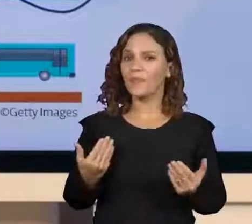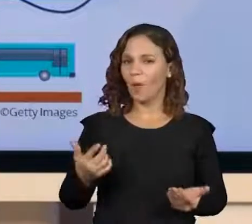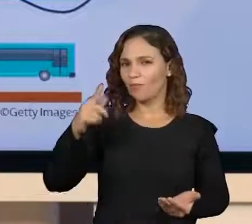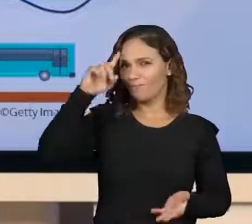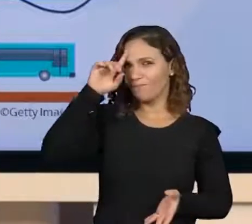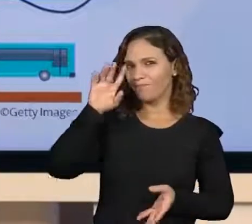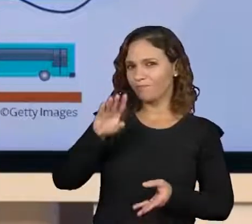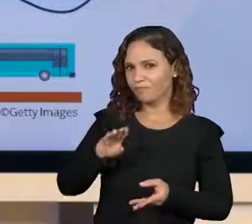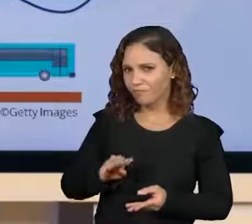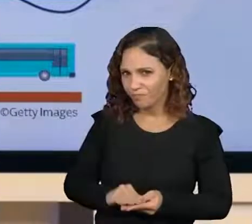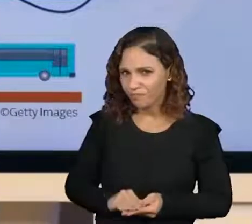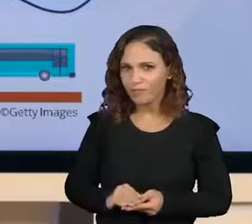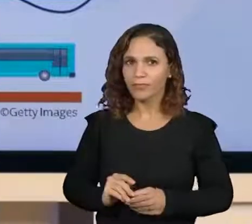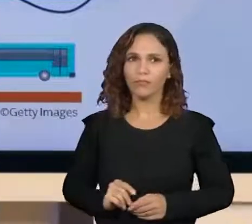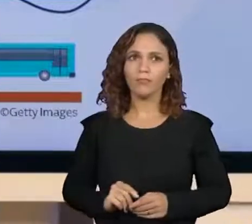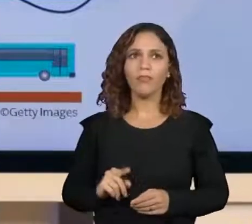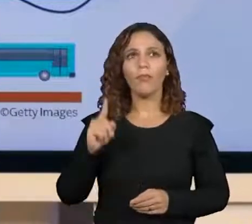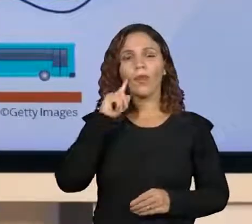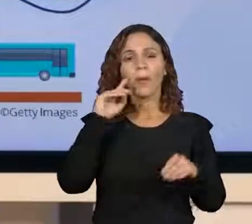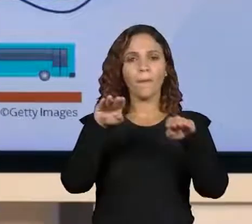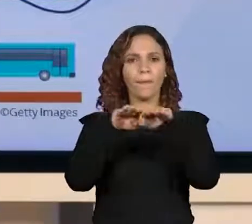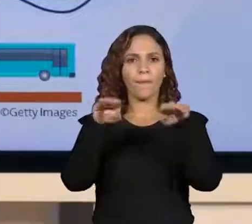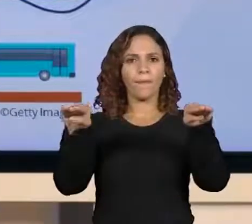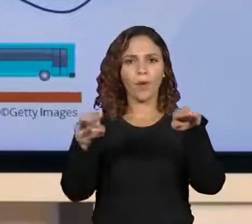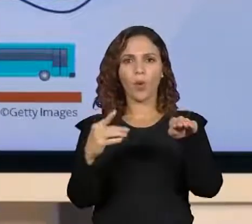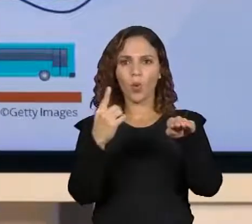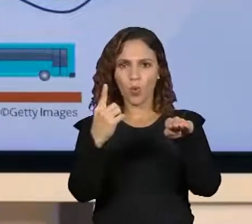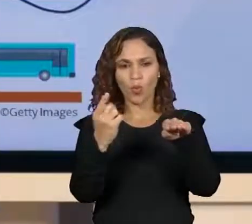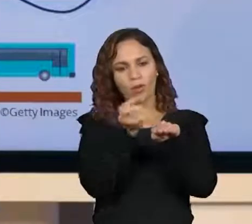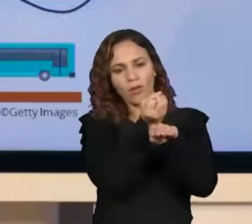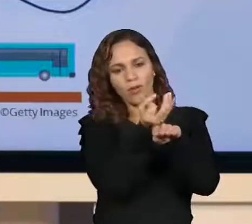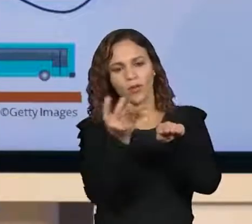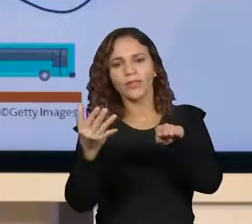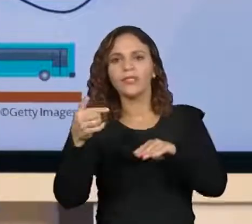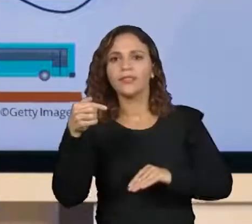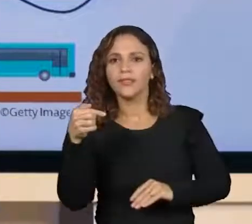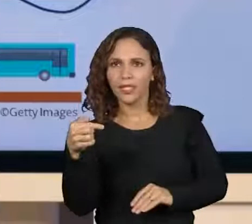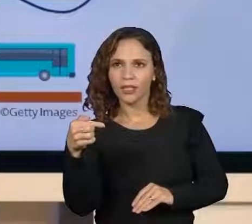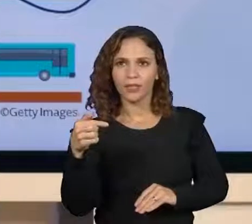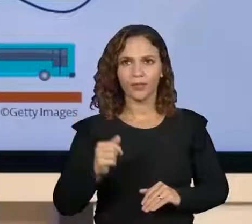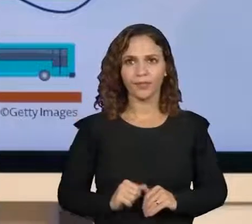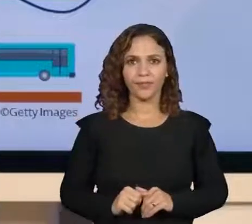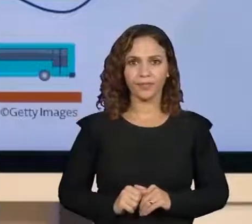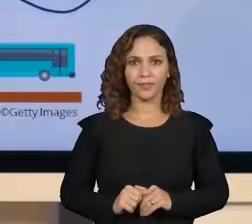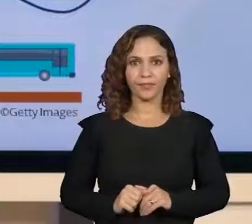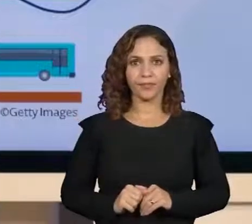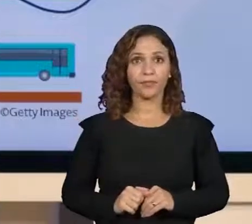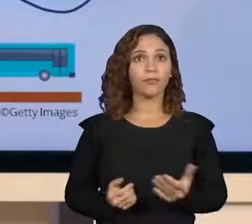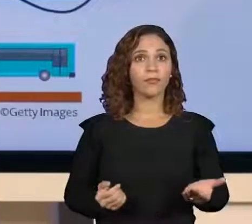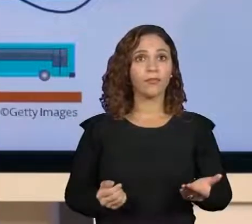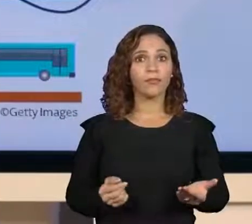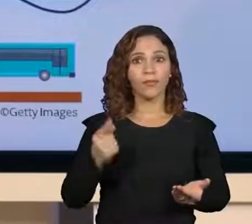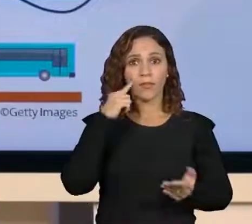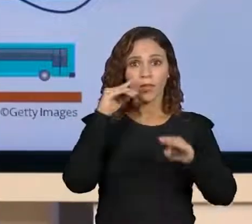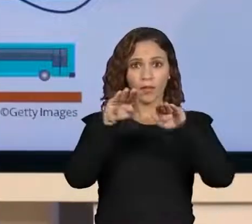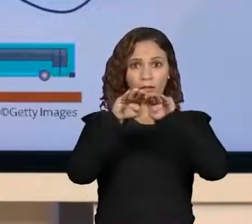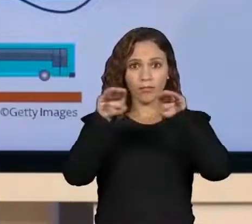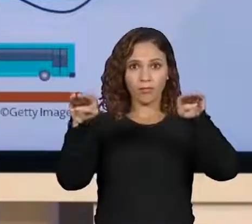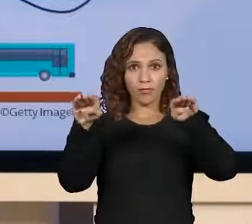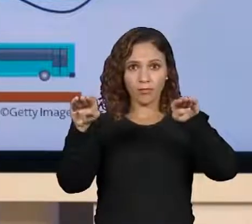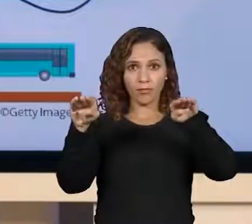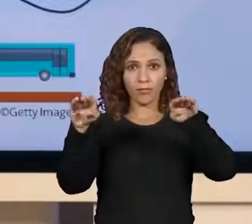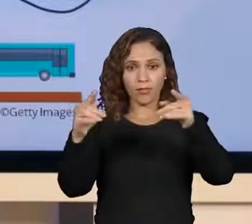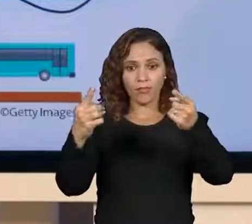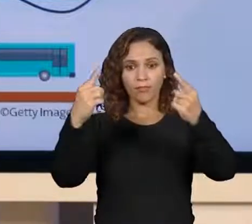Então, na prateleira 1, eu tenho 7 carrinhos. Em 2 prateleiras, eu